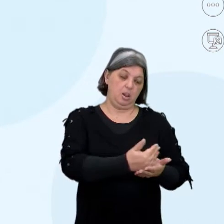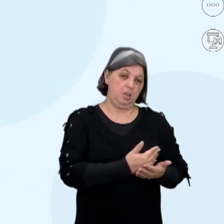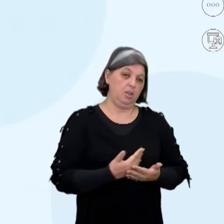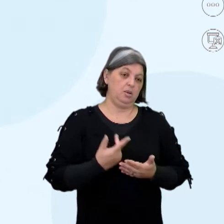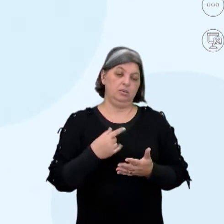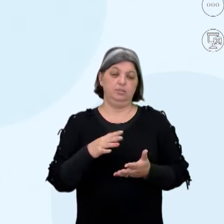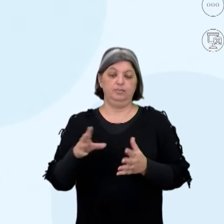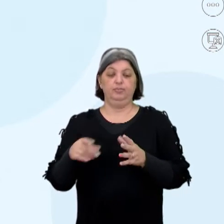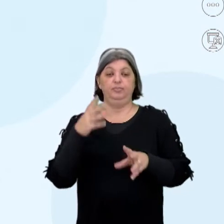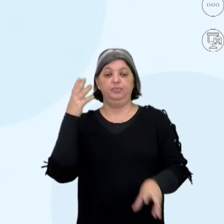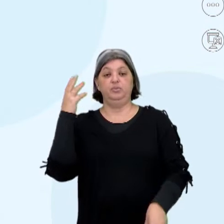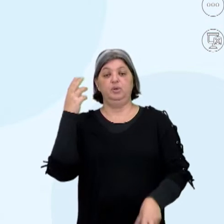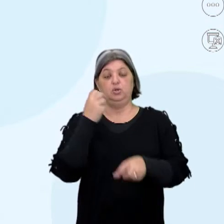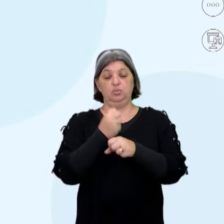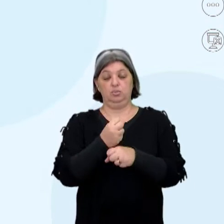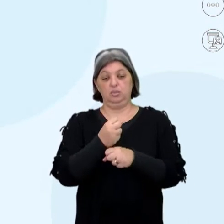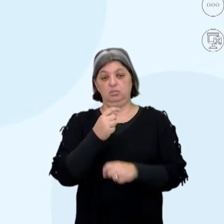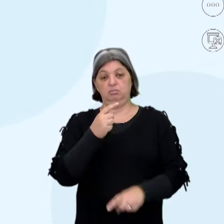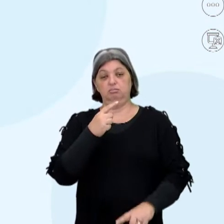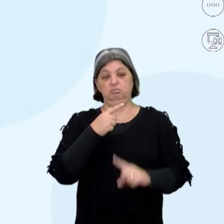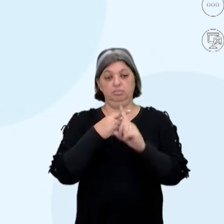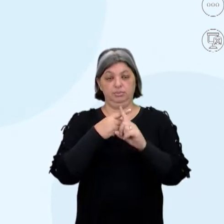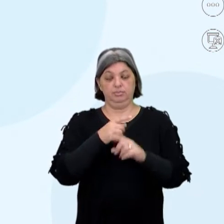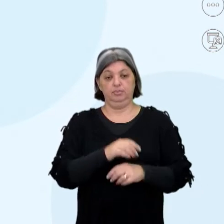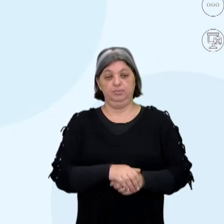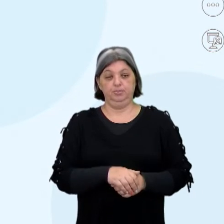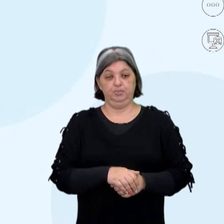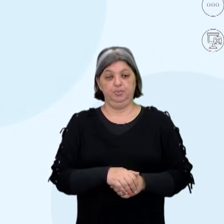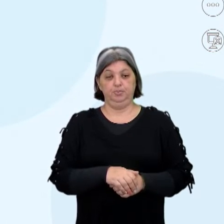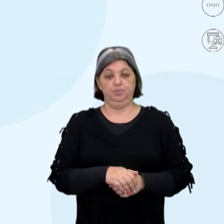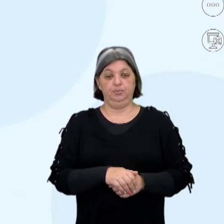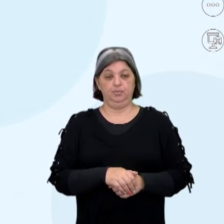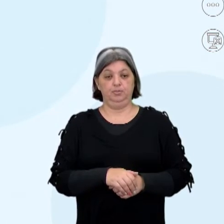vai somar. Então, a descrita